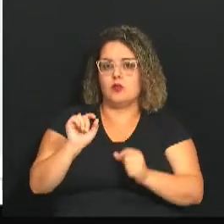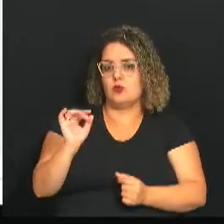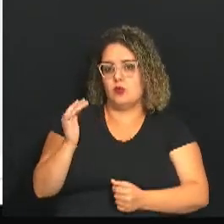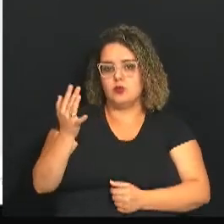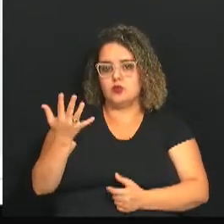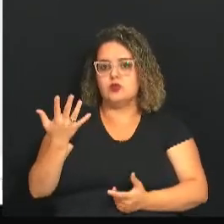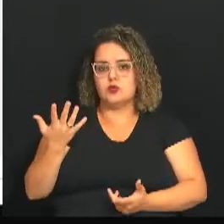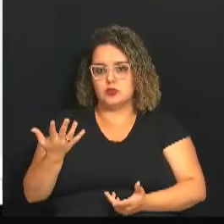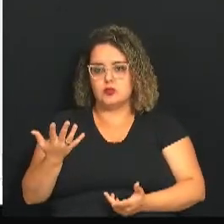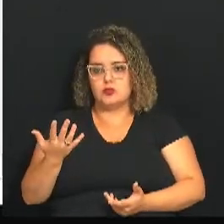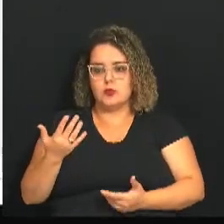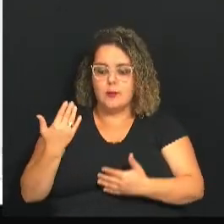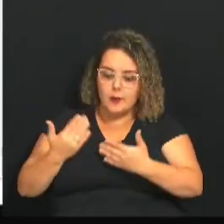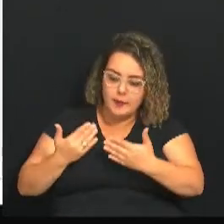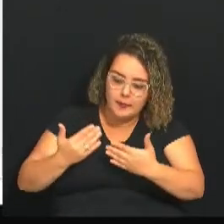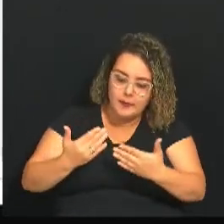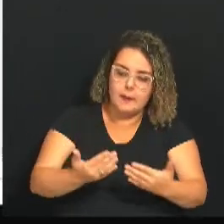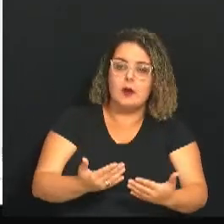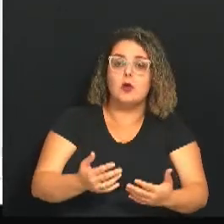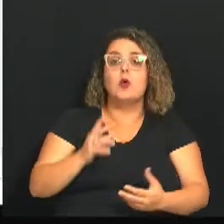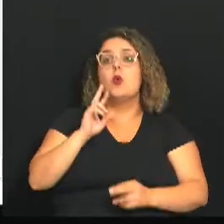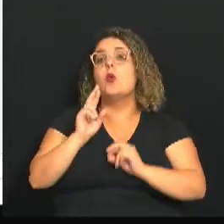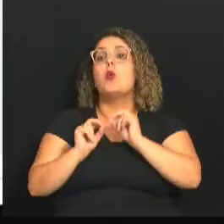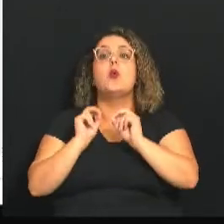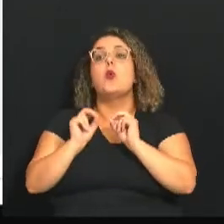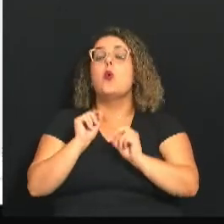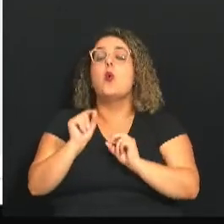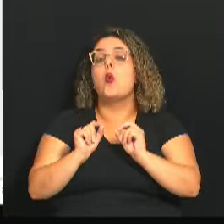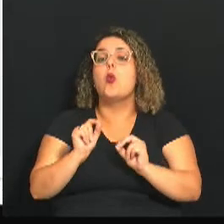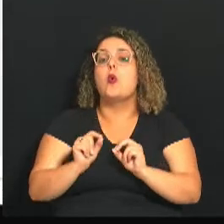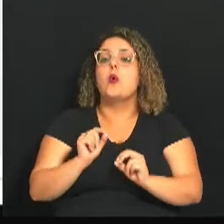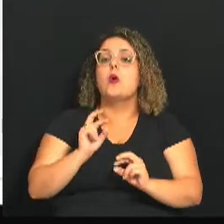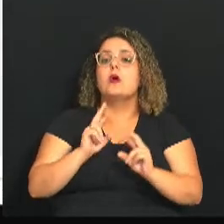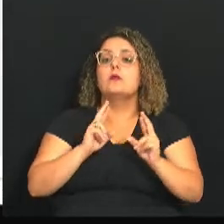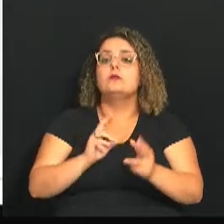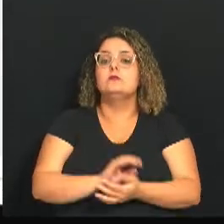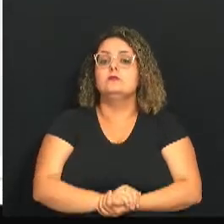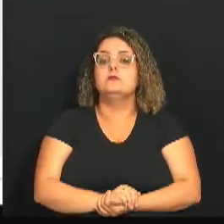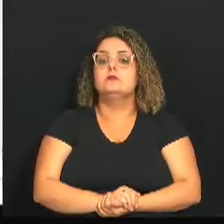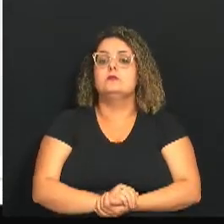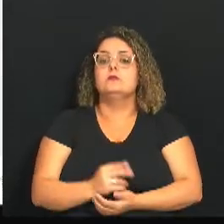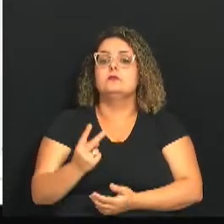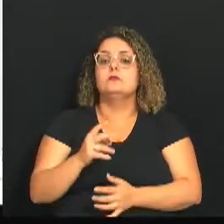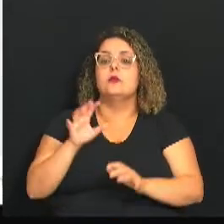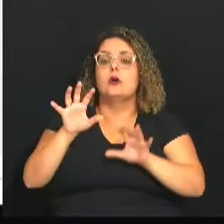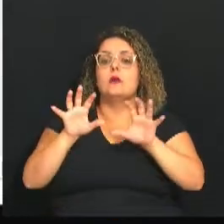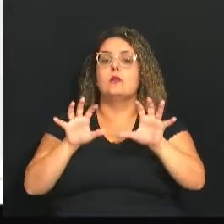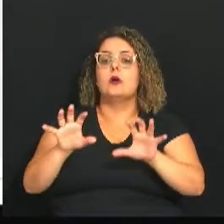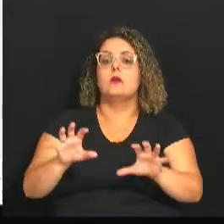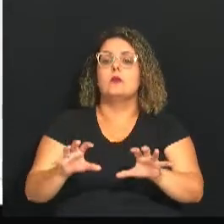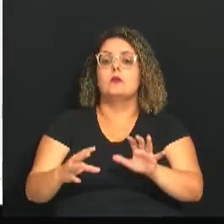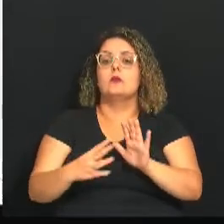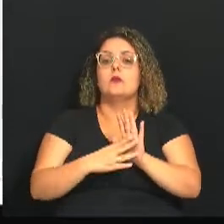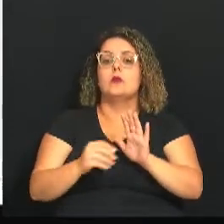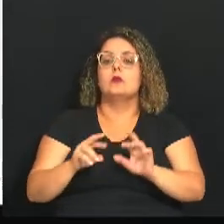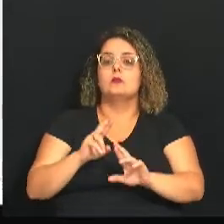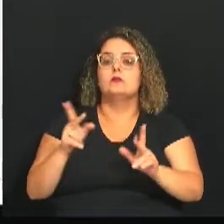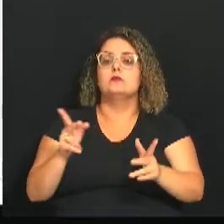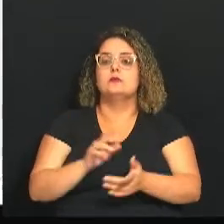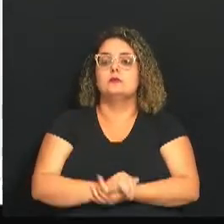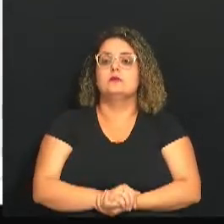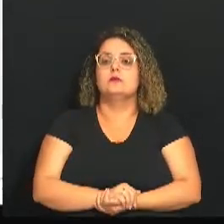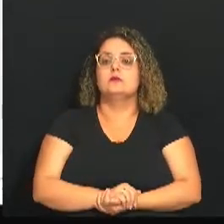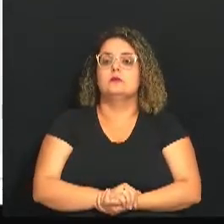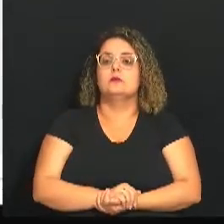no tempo daquilo que é esperado, né? Aqui são 2 mapas de modelos diferentes, compondo o que seria a previsão de chuva